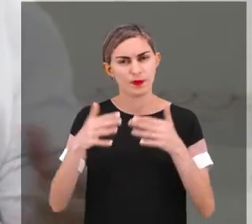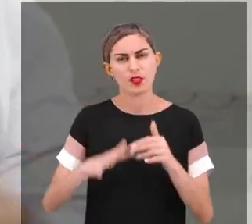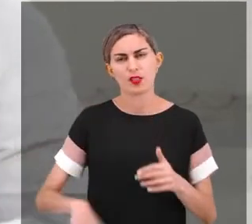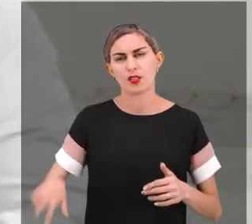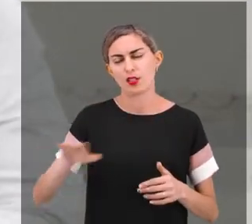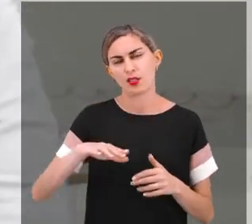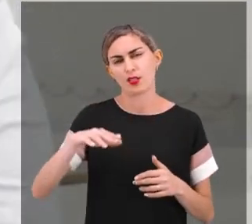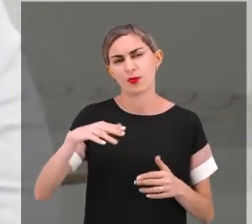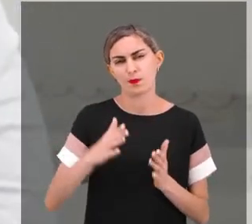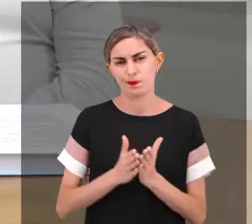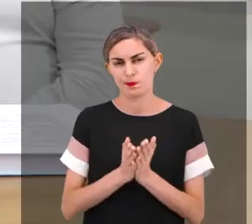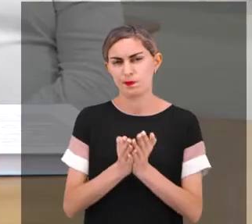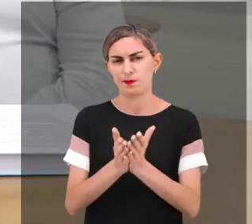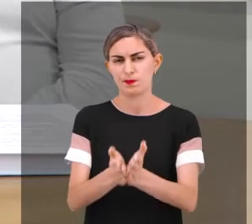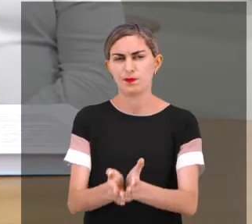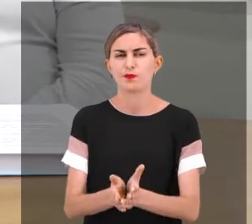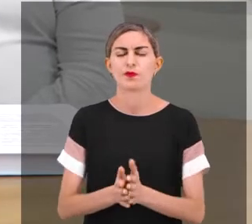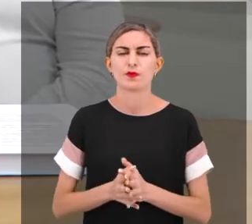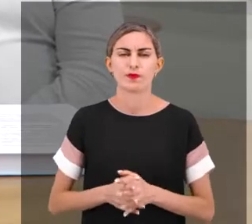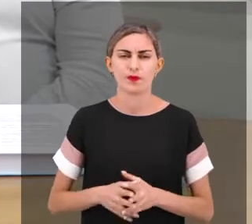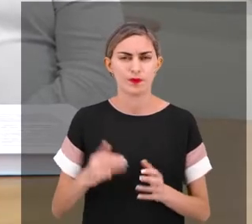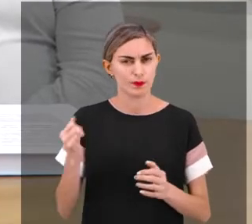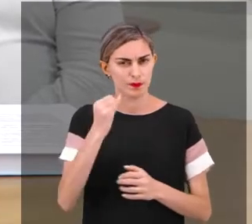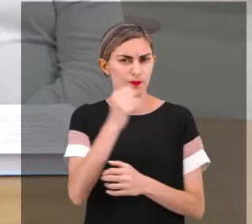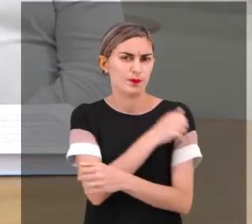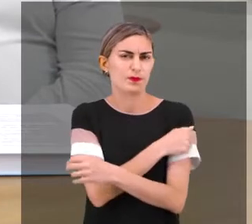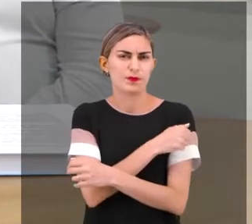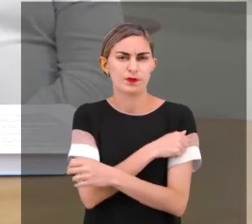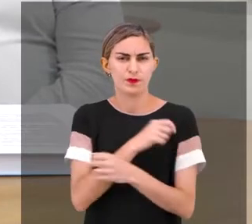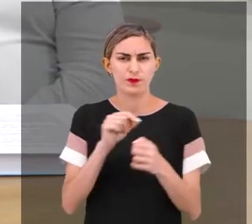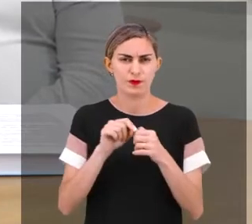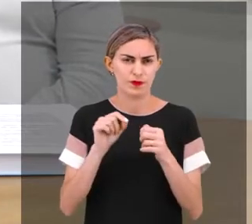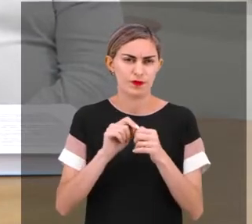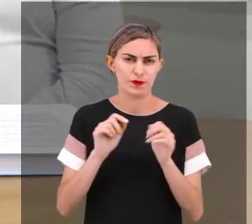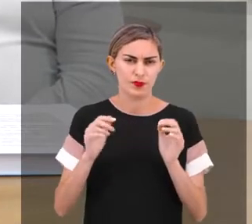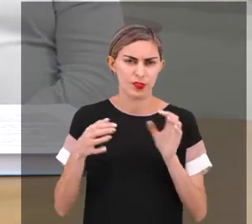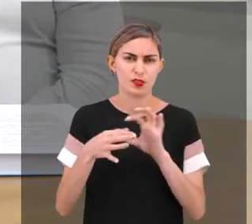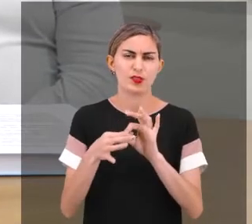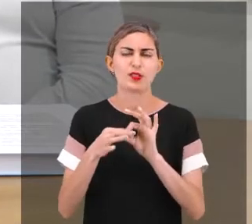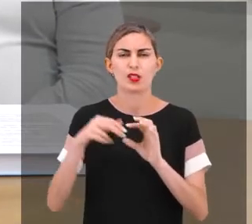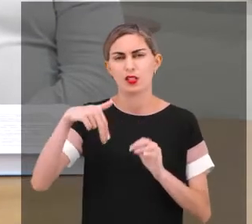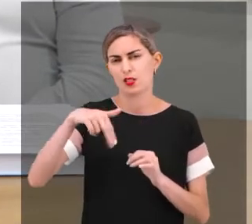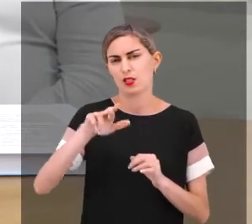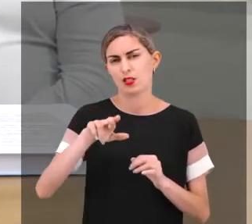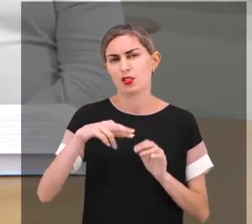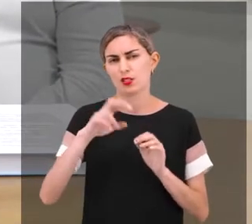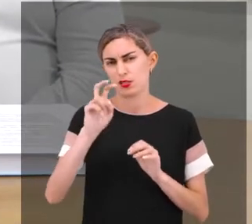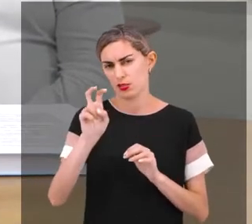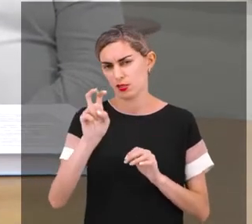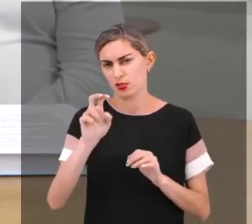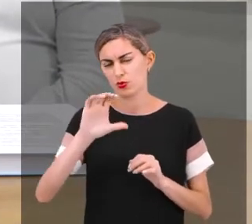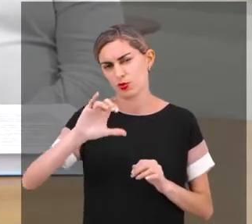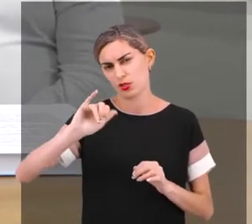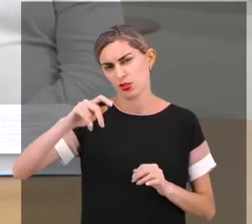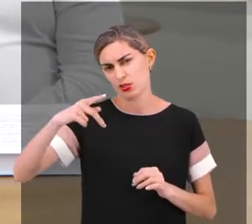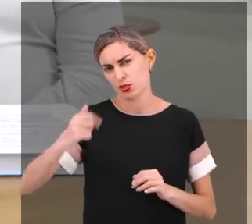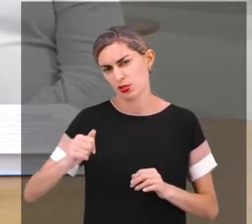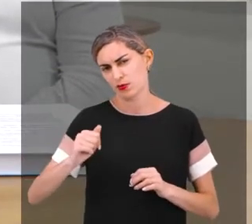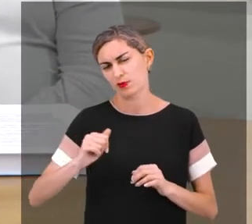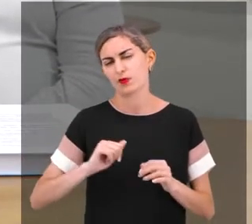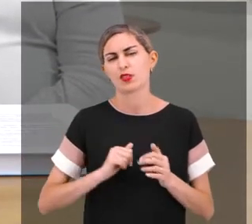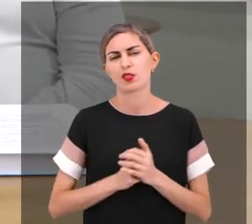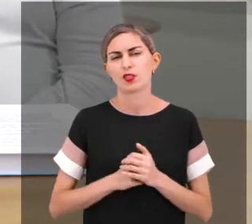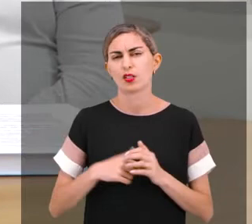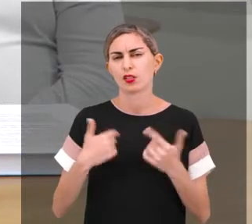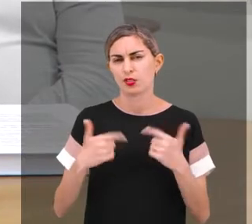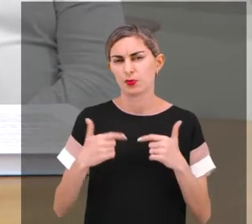para a área portuária. É importante, alunos, que vocês consigam fazer essa ponte, né, entre a NR5, a CIPA para o trabalho aquaviário